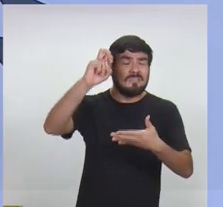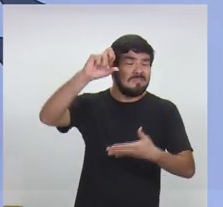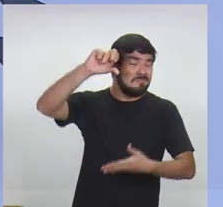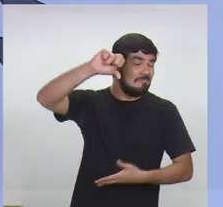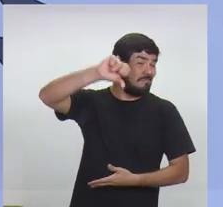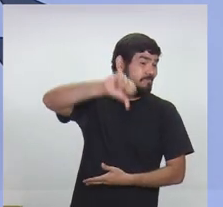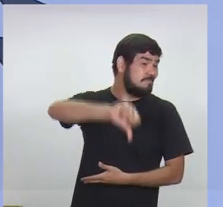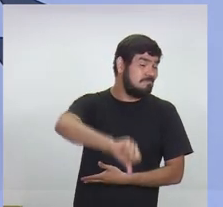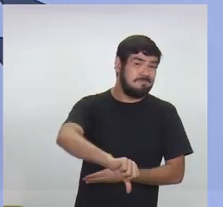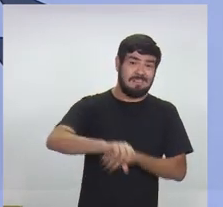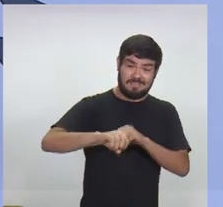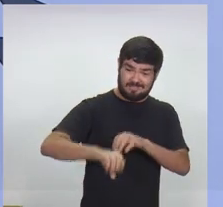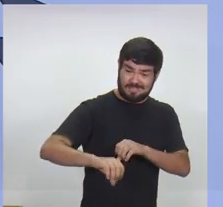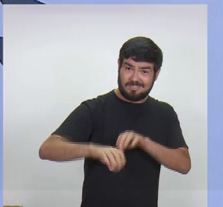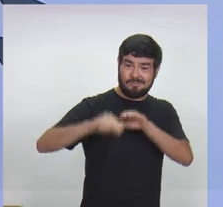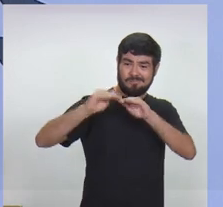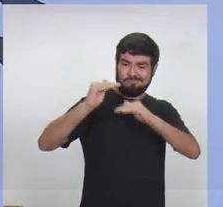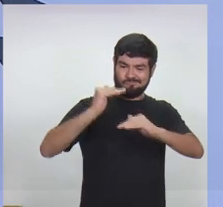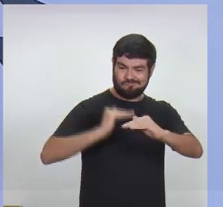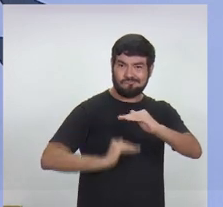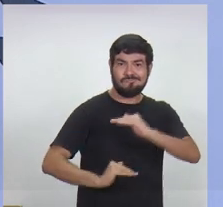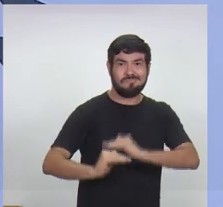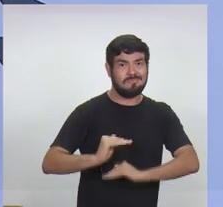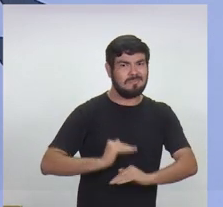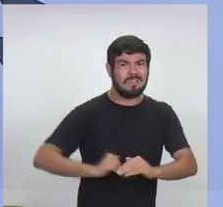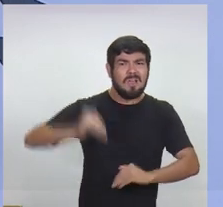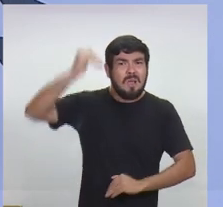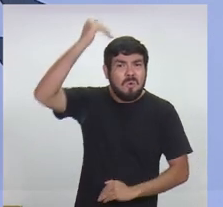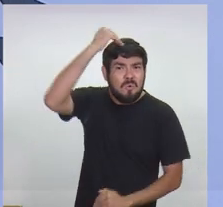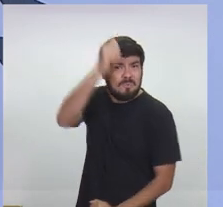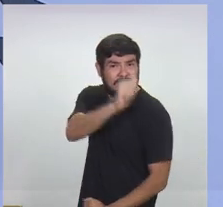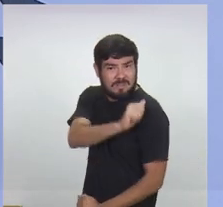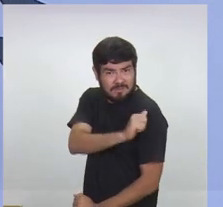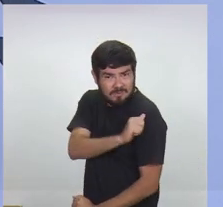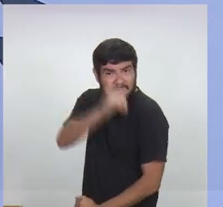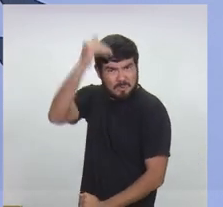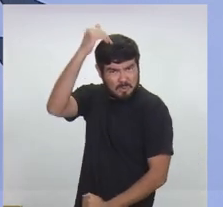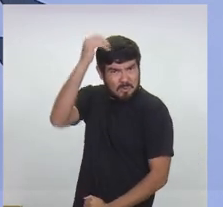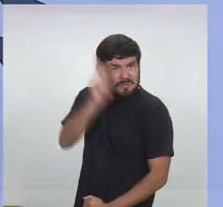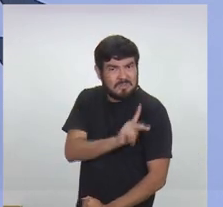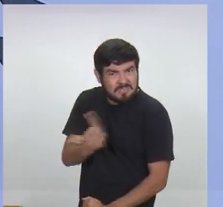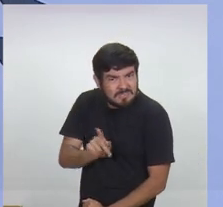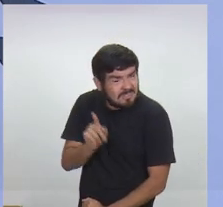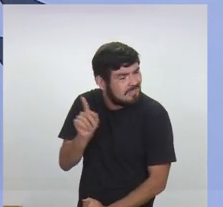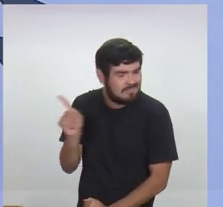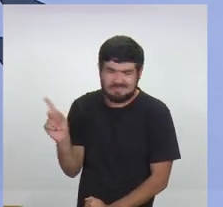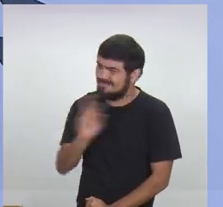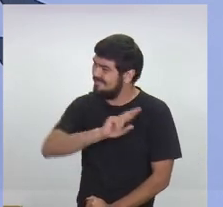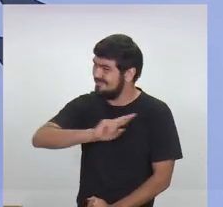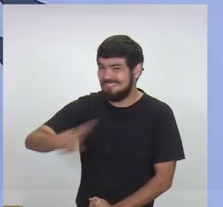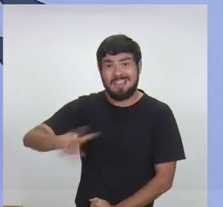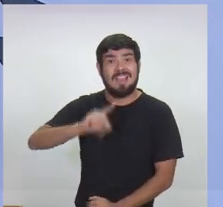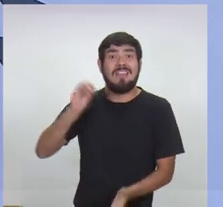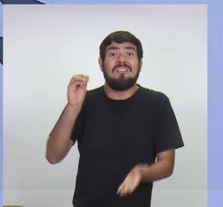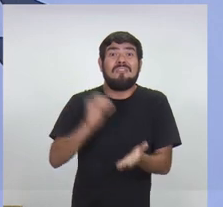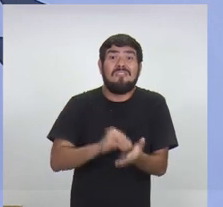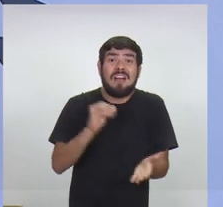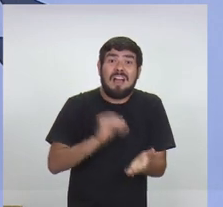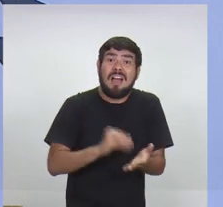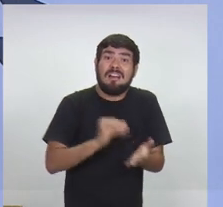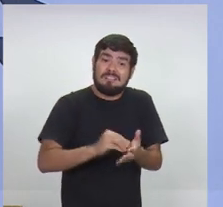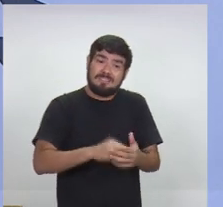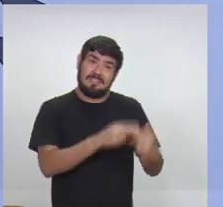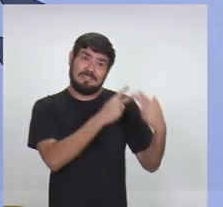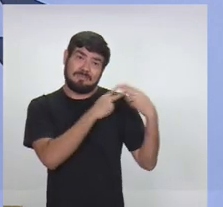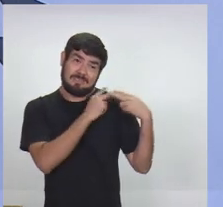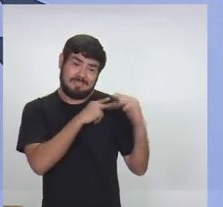desempenho no ensino médio isso não é culpa do aluno não é culpa do professor isso é falta de uma política séria para a